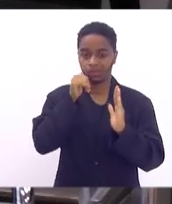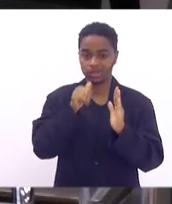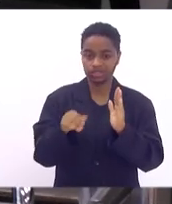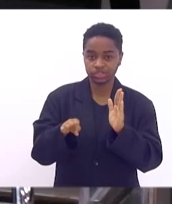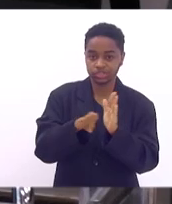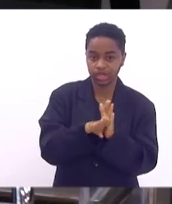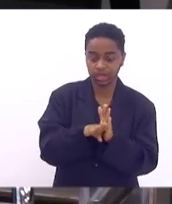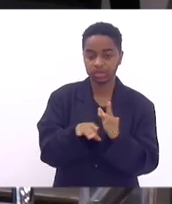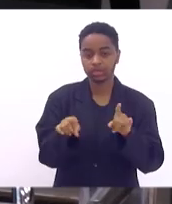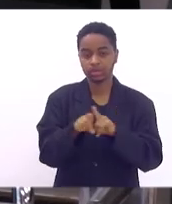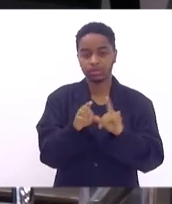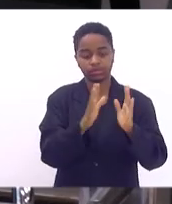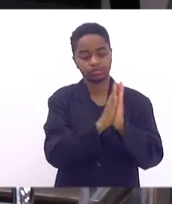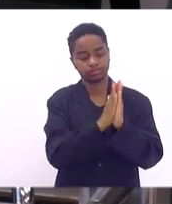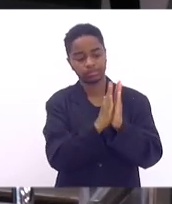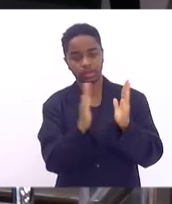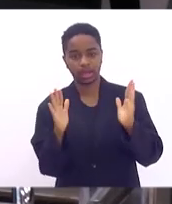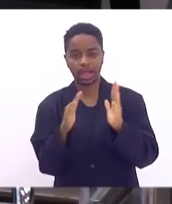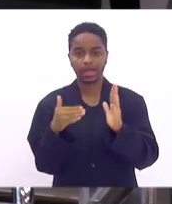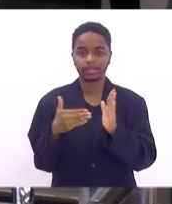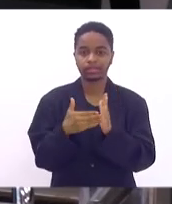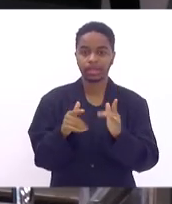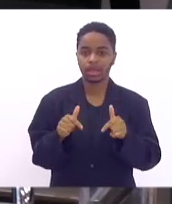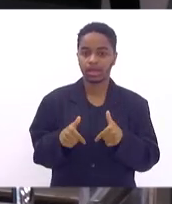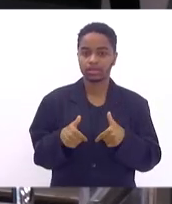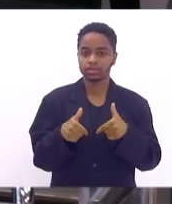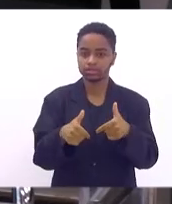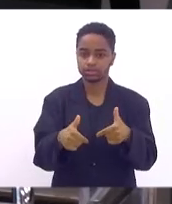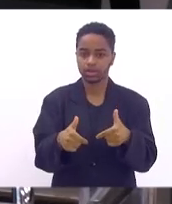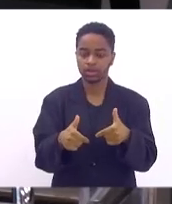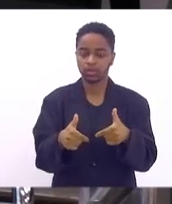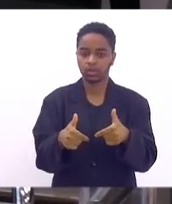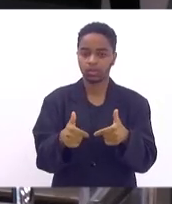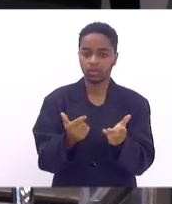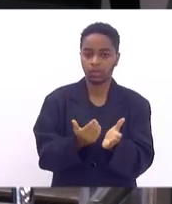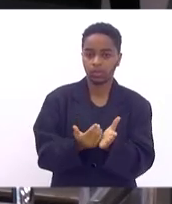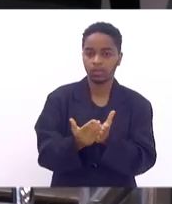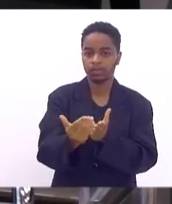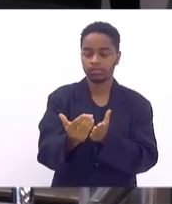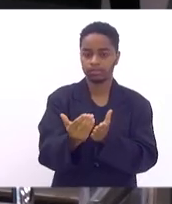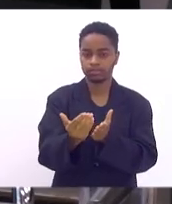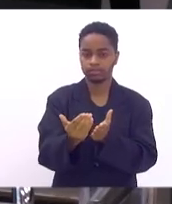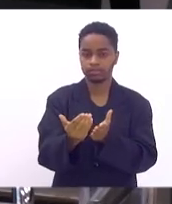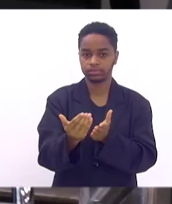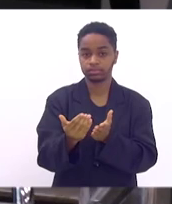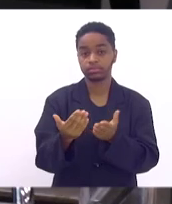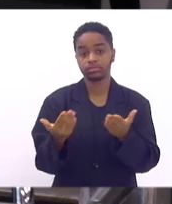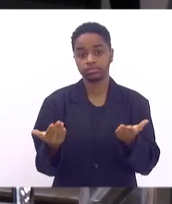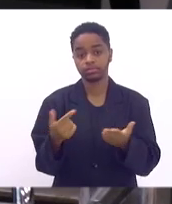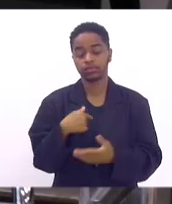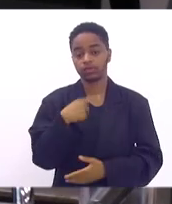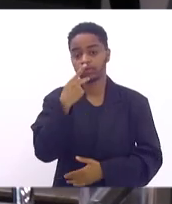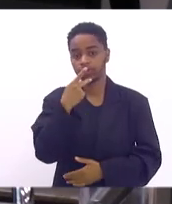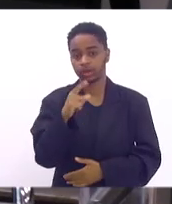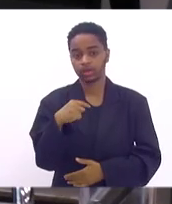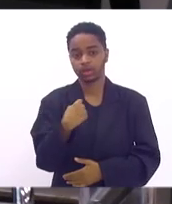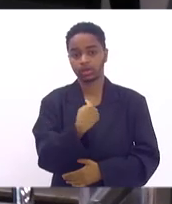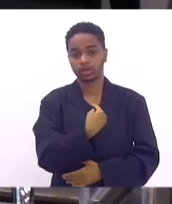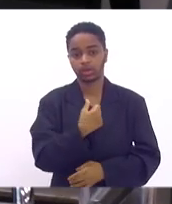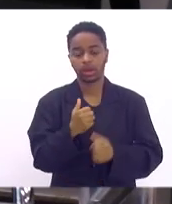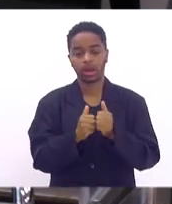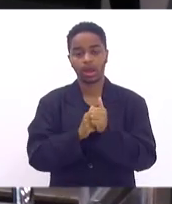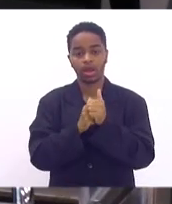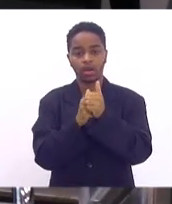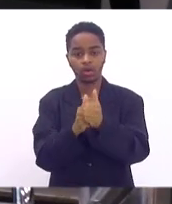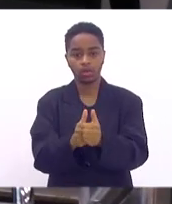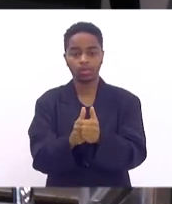essa ação... ela é ingressada, eu digo que a gente realiza um